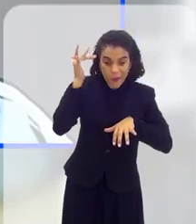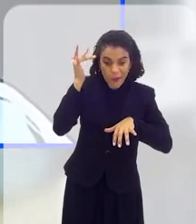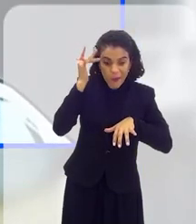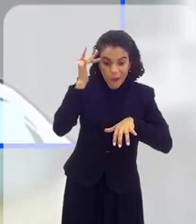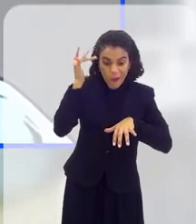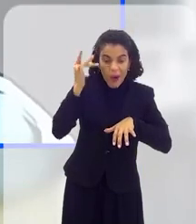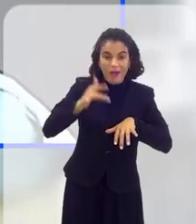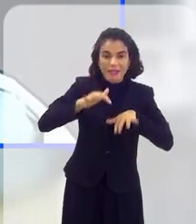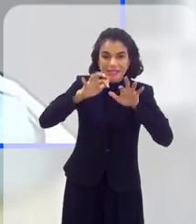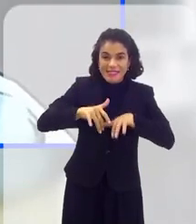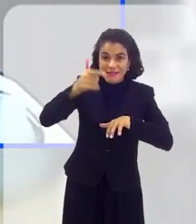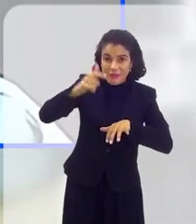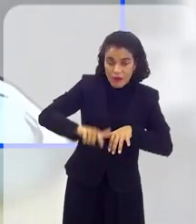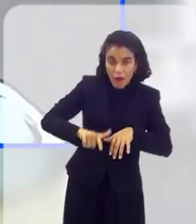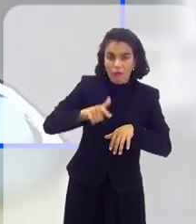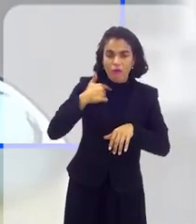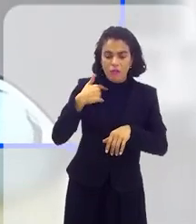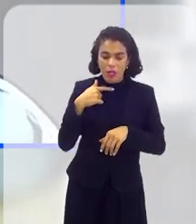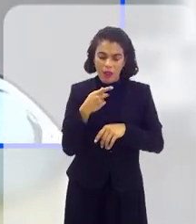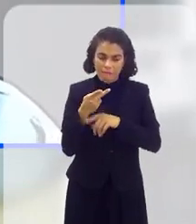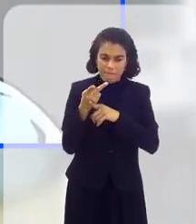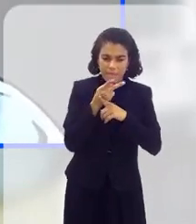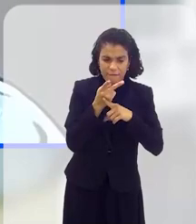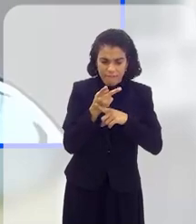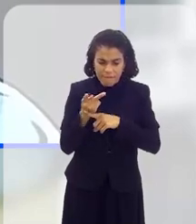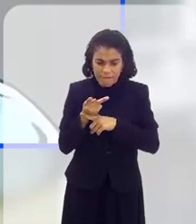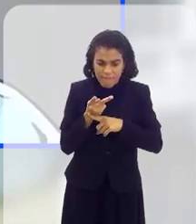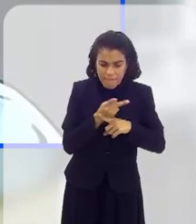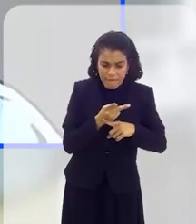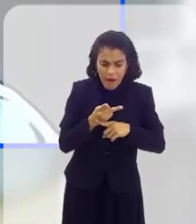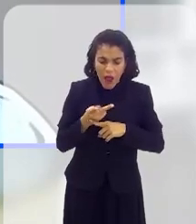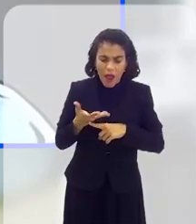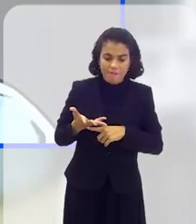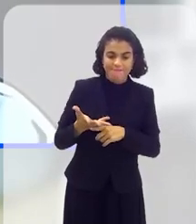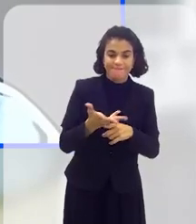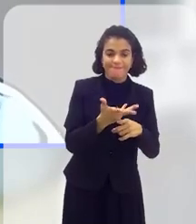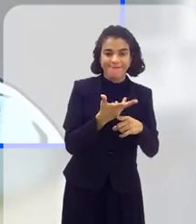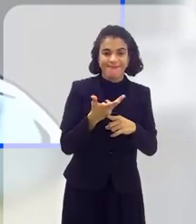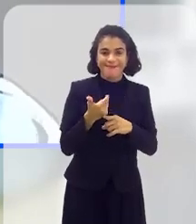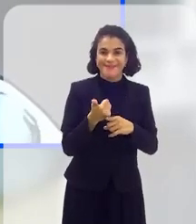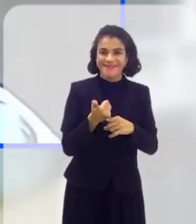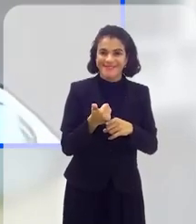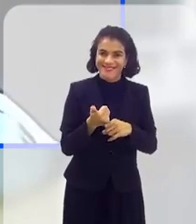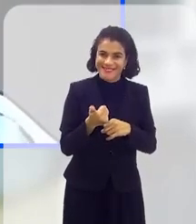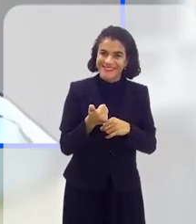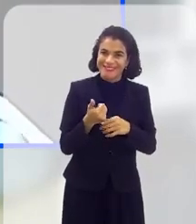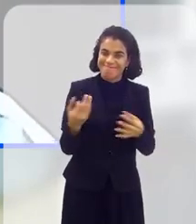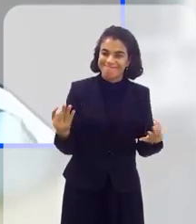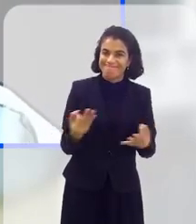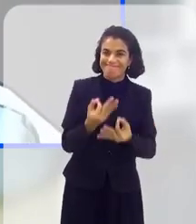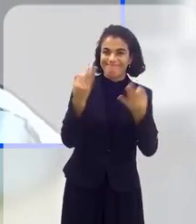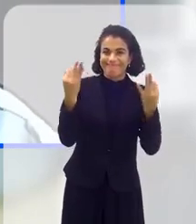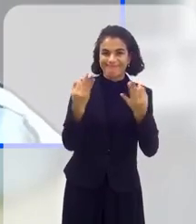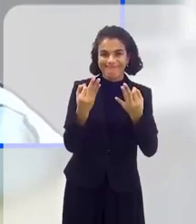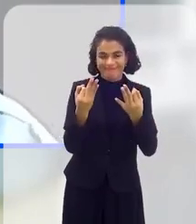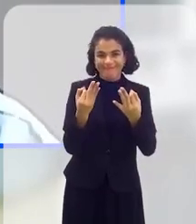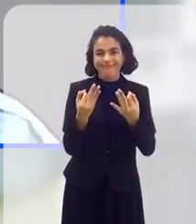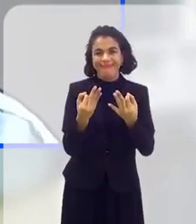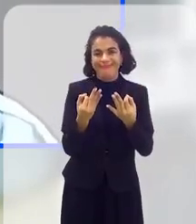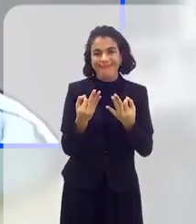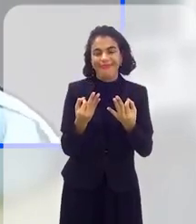porque na reescrita que você vai buscar a perfeição, ninguém vai